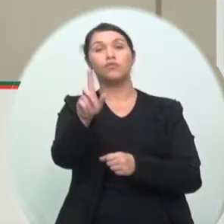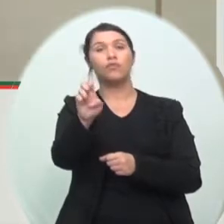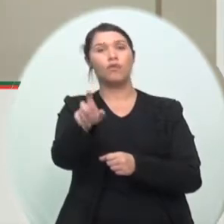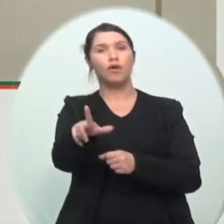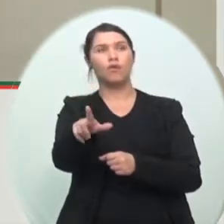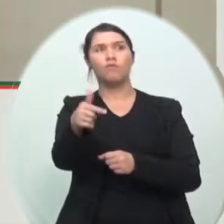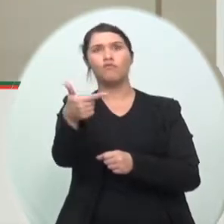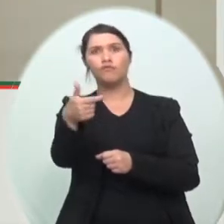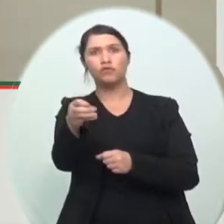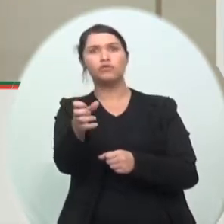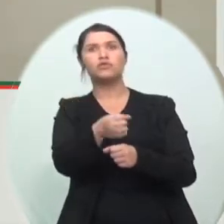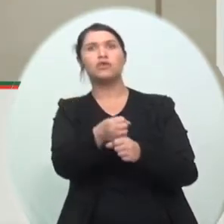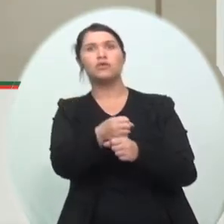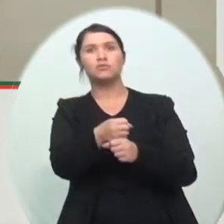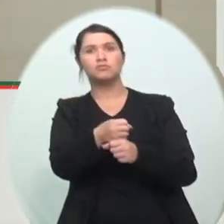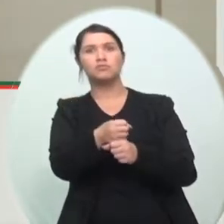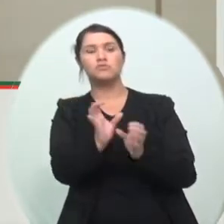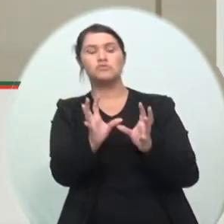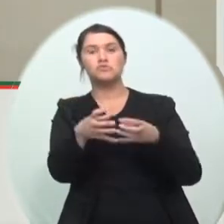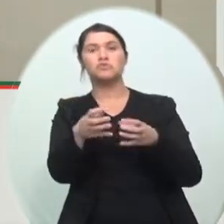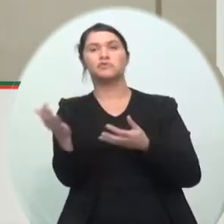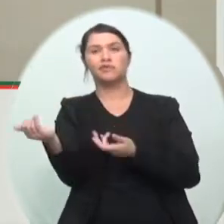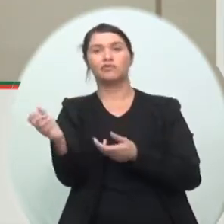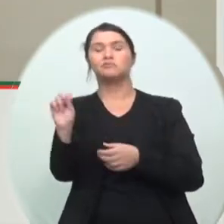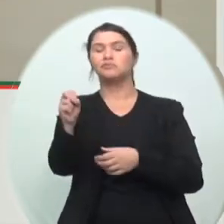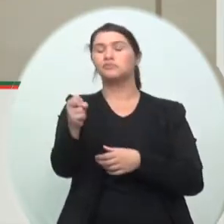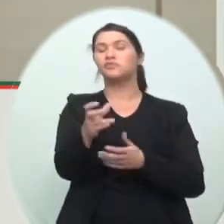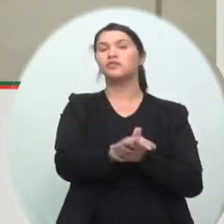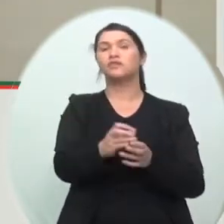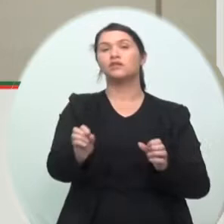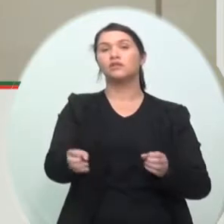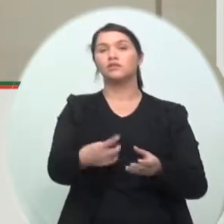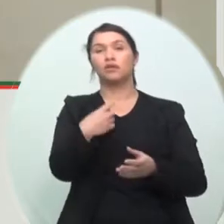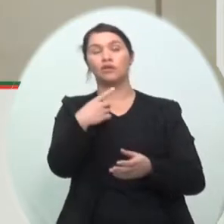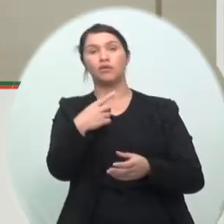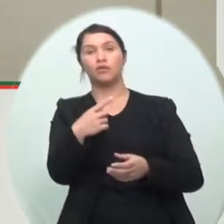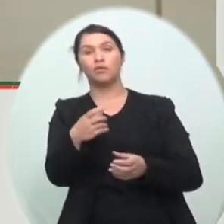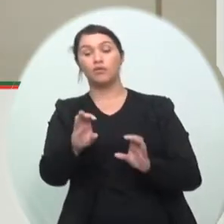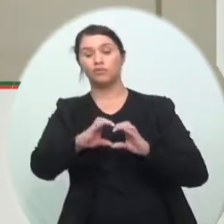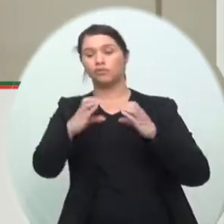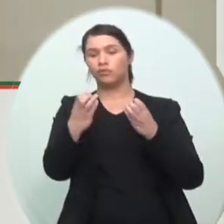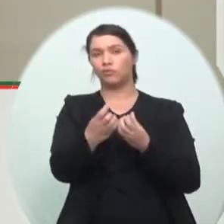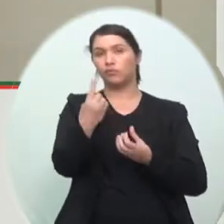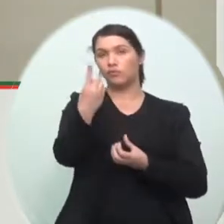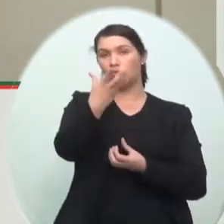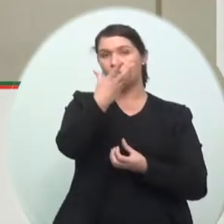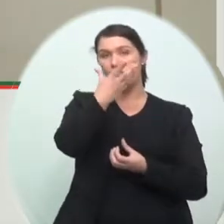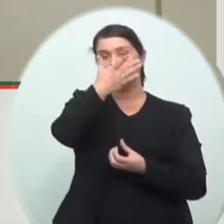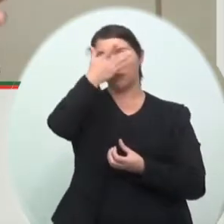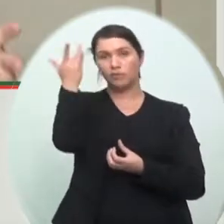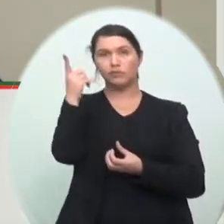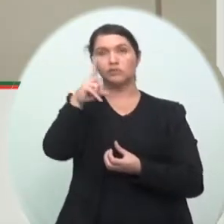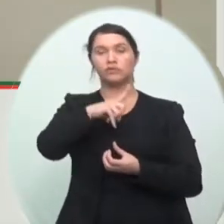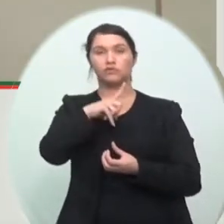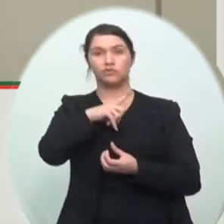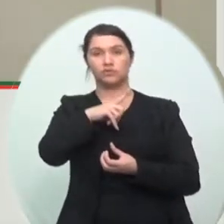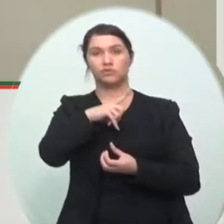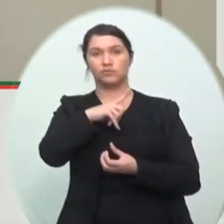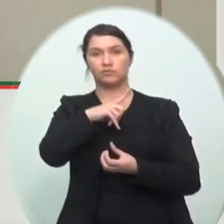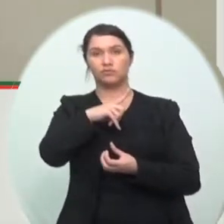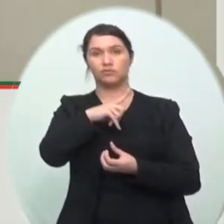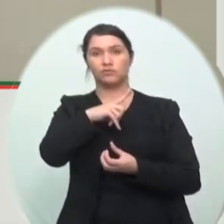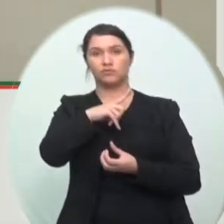tínhamos conosco, na nossa comunidade, uma pessoa maravilhosa que acabou viuvando